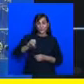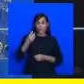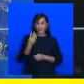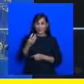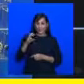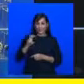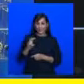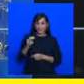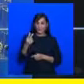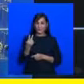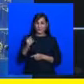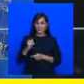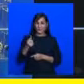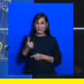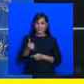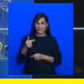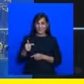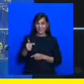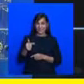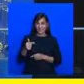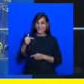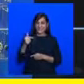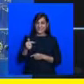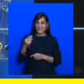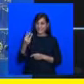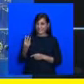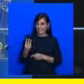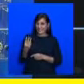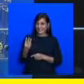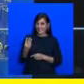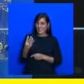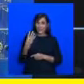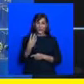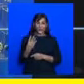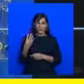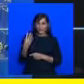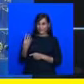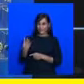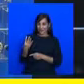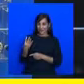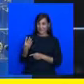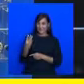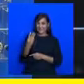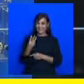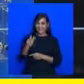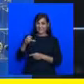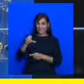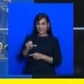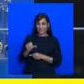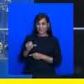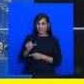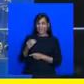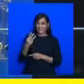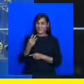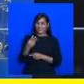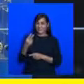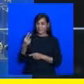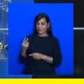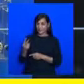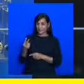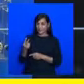45, 28, 67, 73, 44, 39